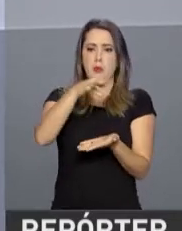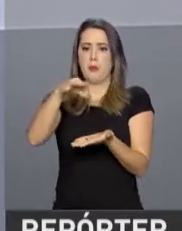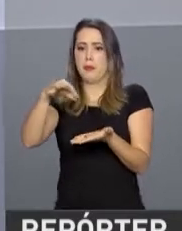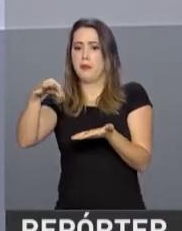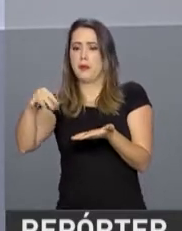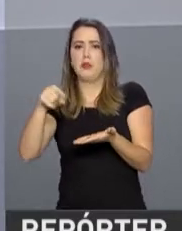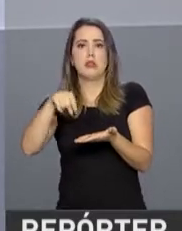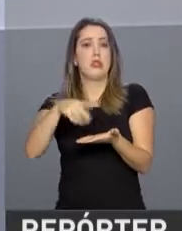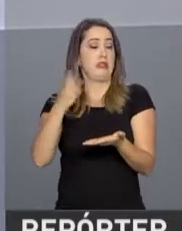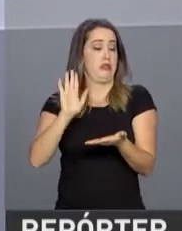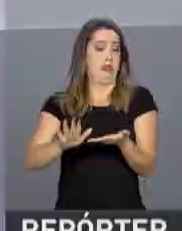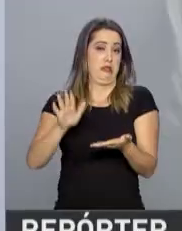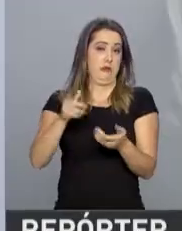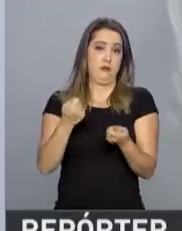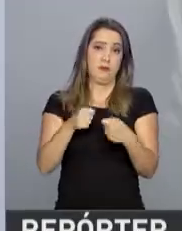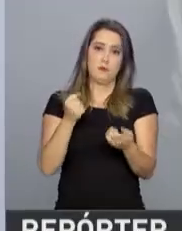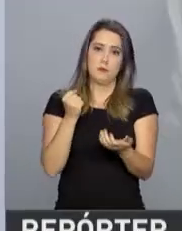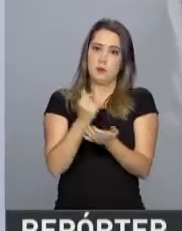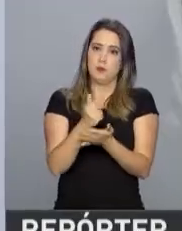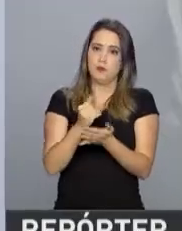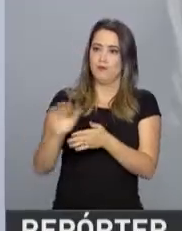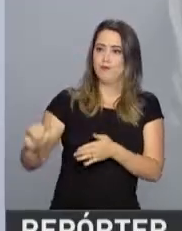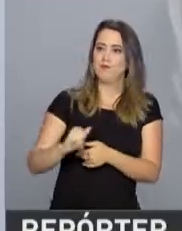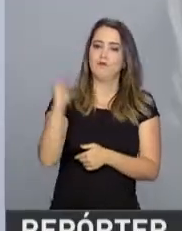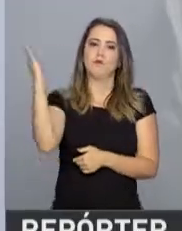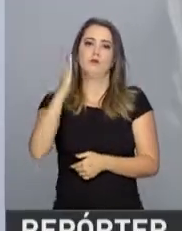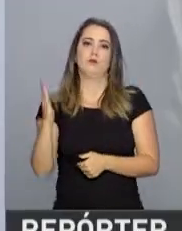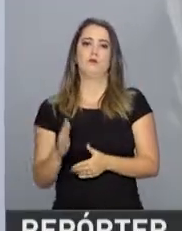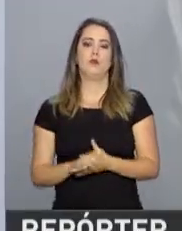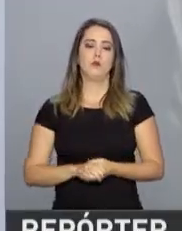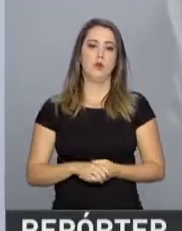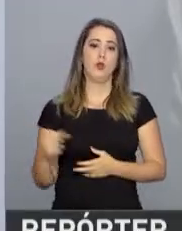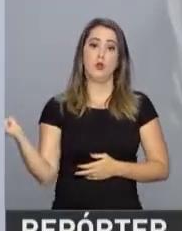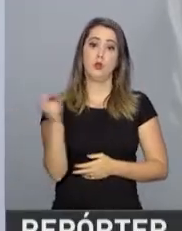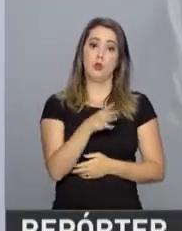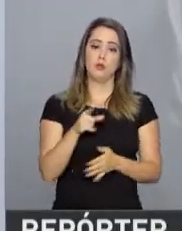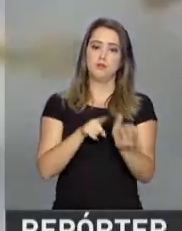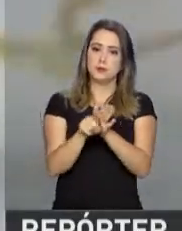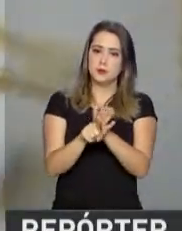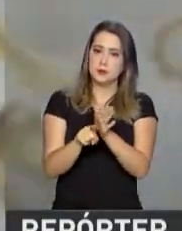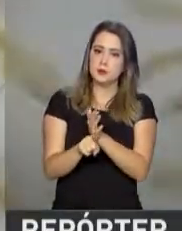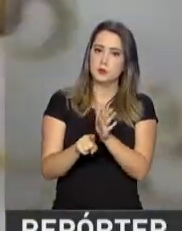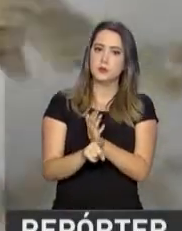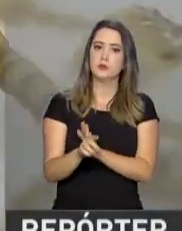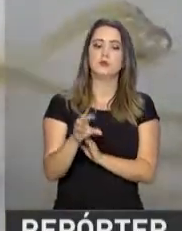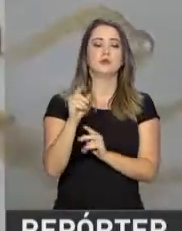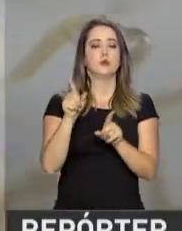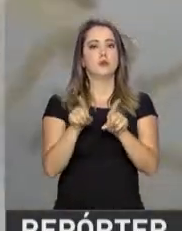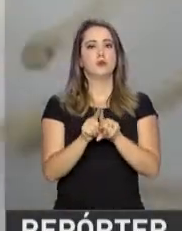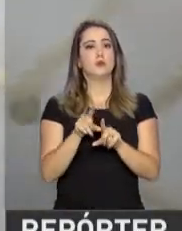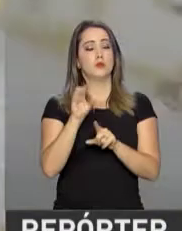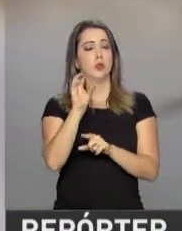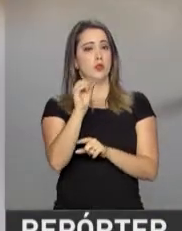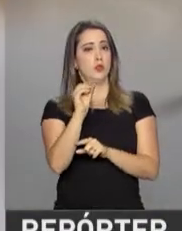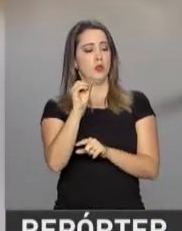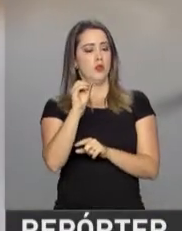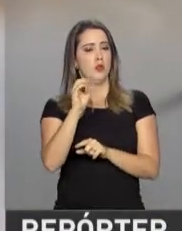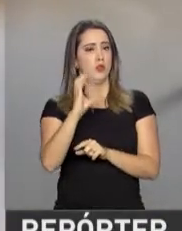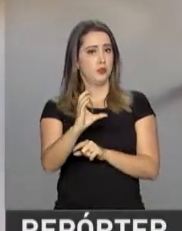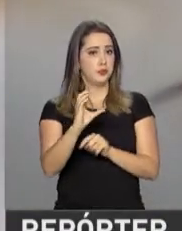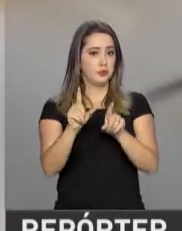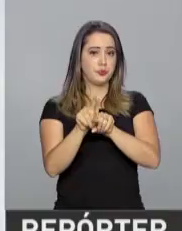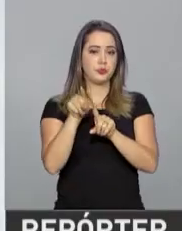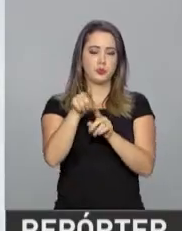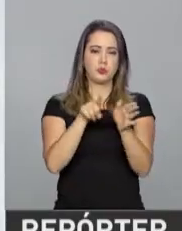são importados a nova aposta dos pesquisadores do instituto oswaldo cruz para detectar a presença de